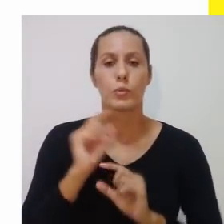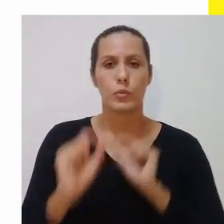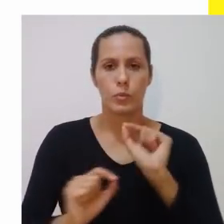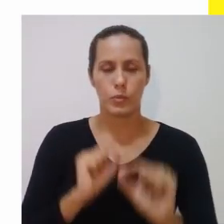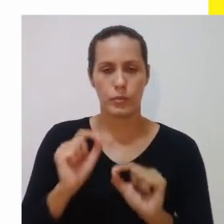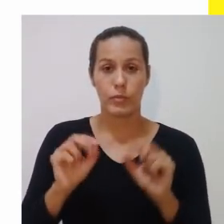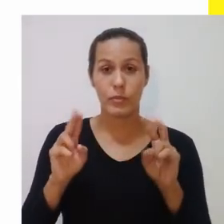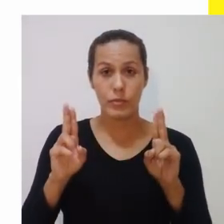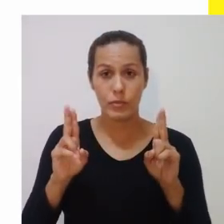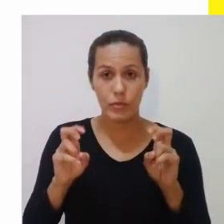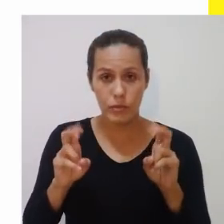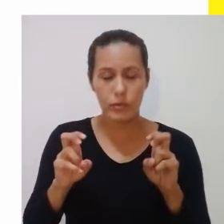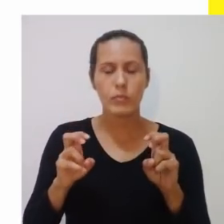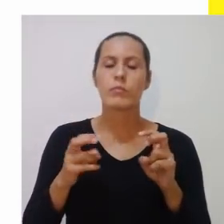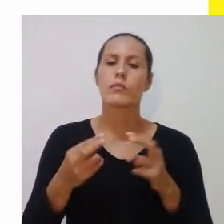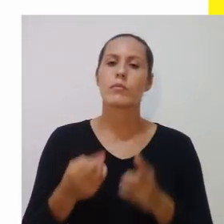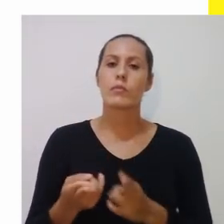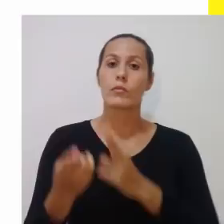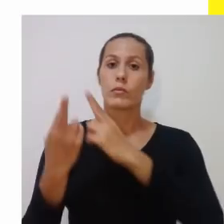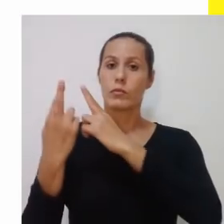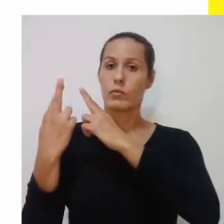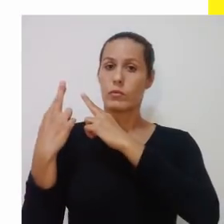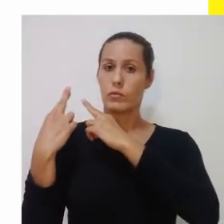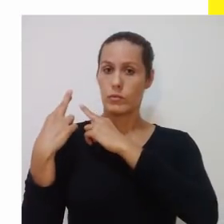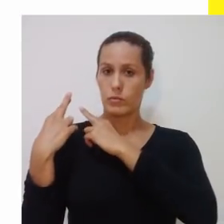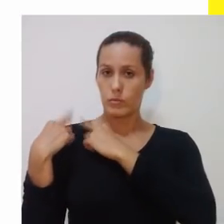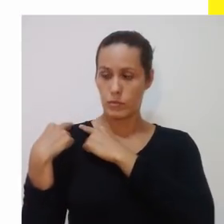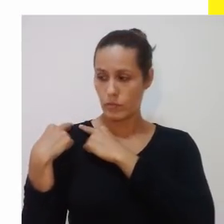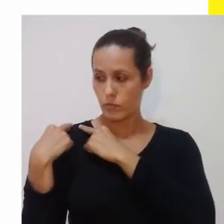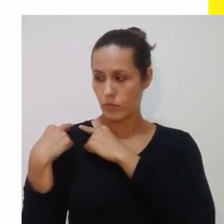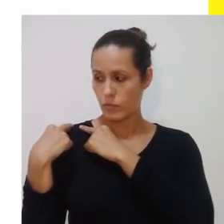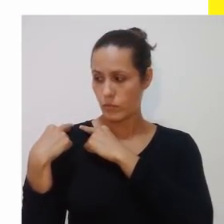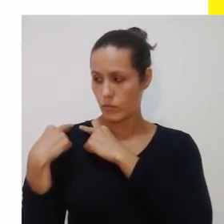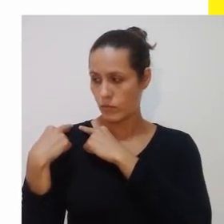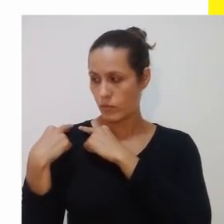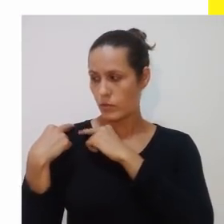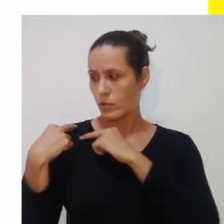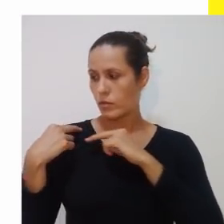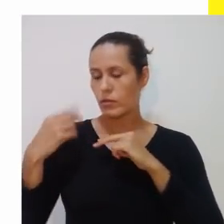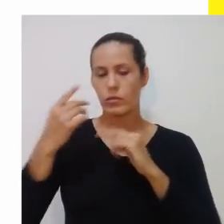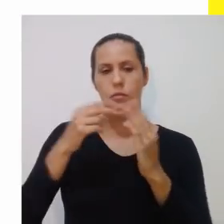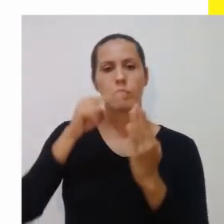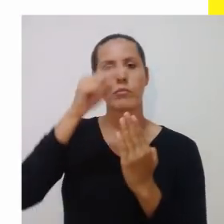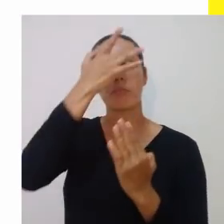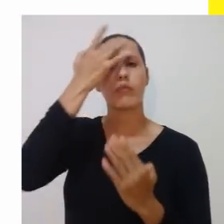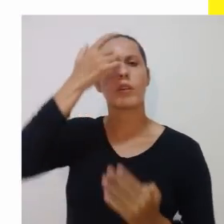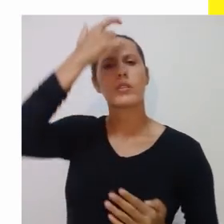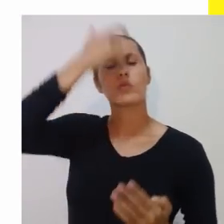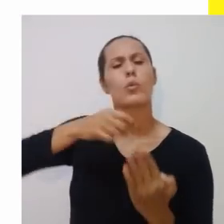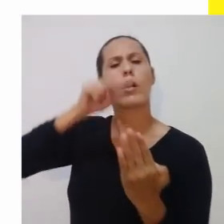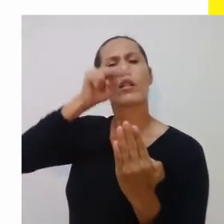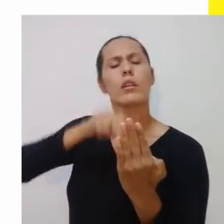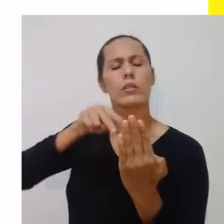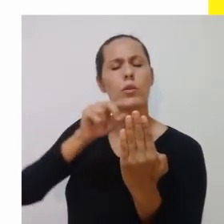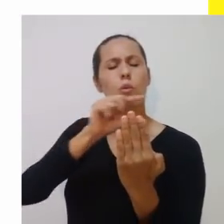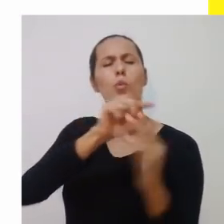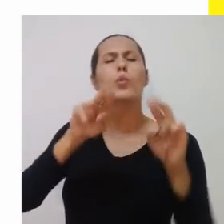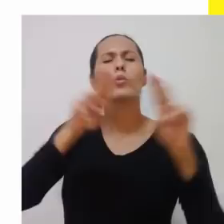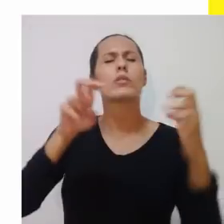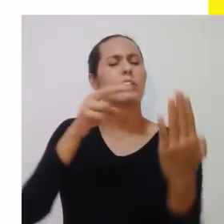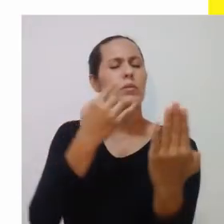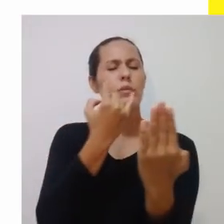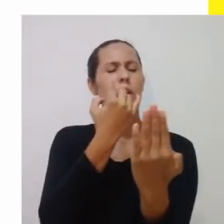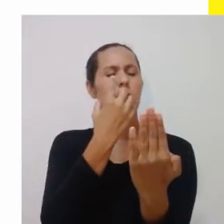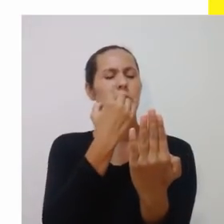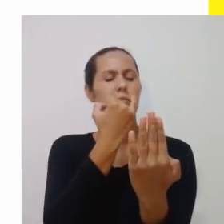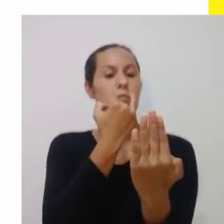O título é o responsável por chamar a atenção do leitor. E olha o